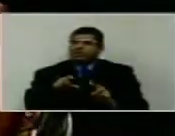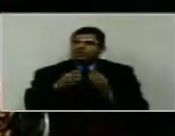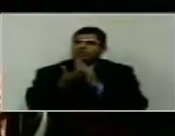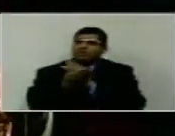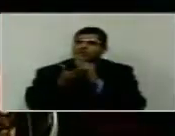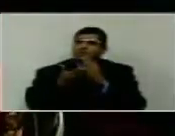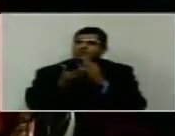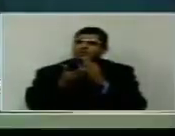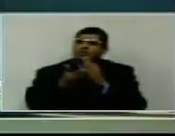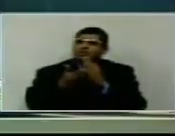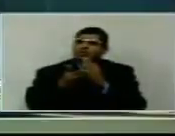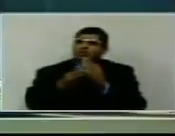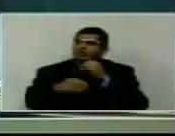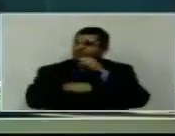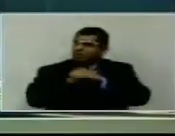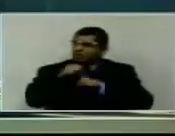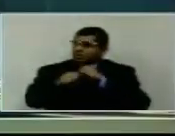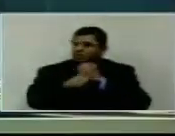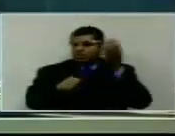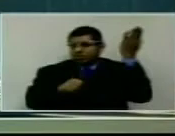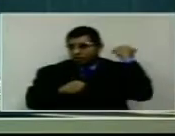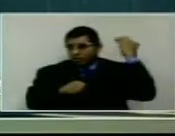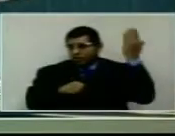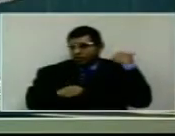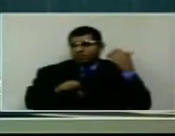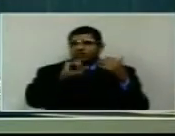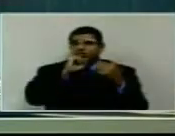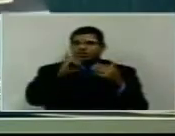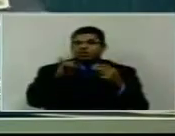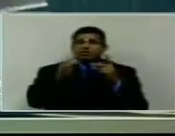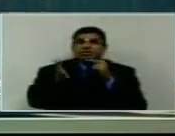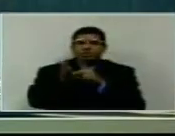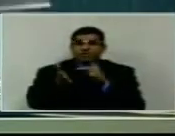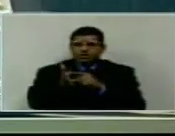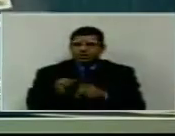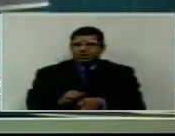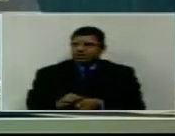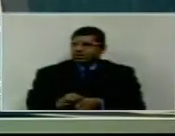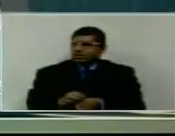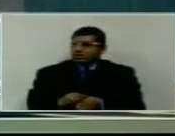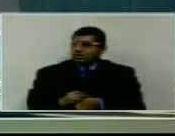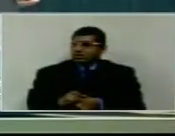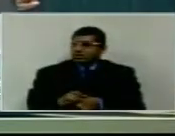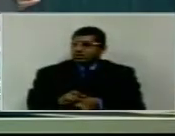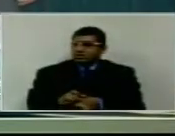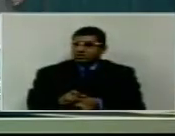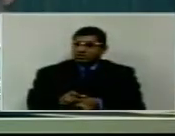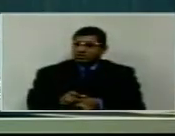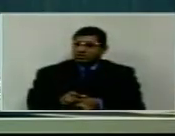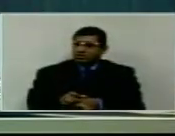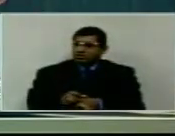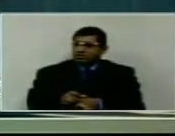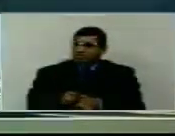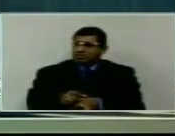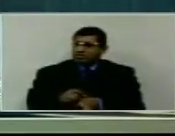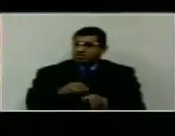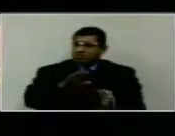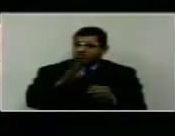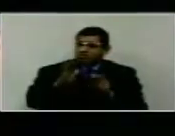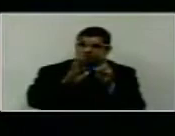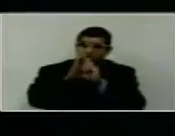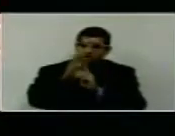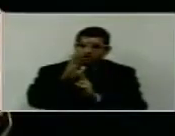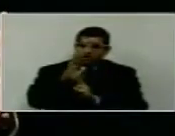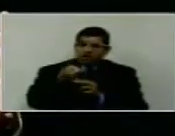desde os ingleses no início do século passado. Se forem verdade os dados do relatório da Arsan. Se o relatório da